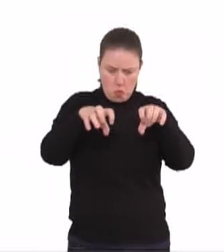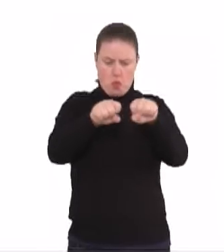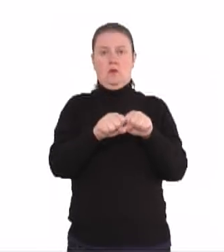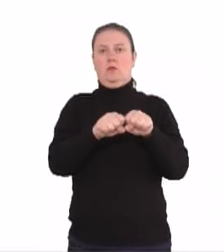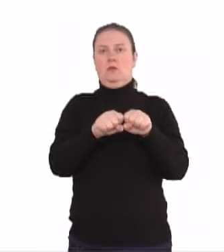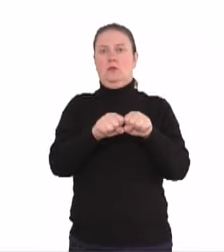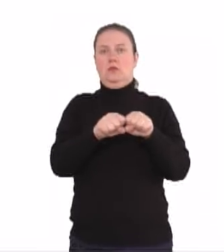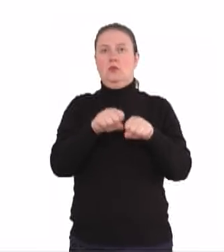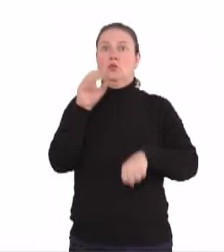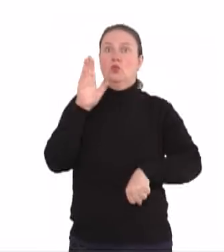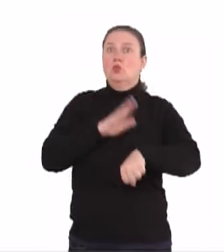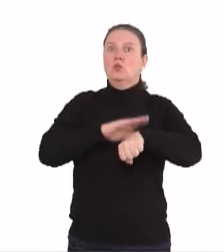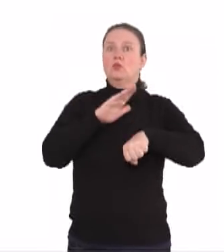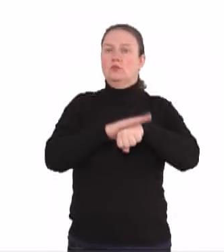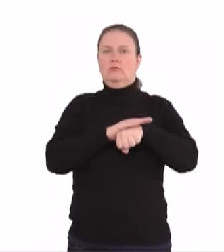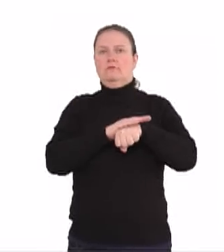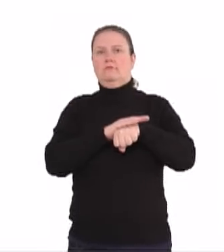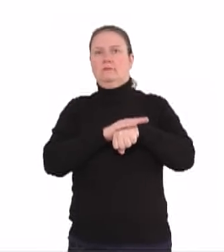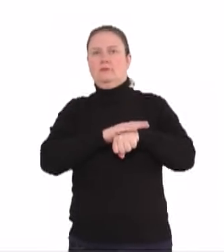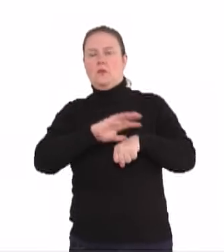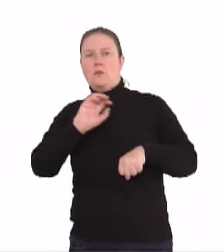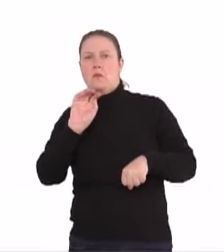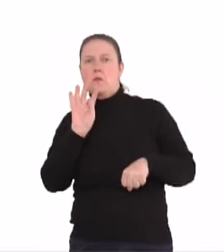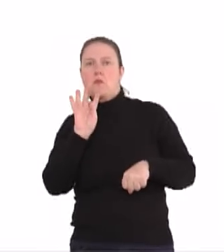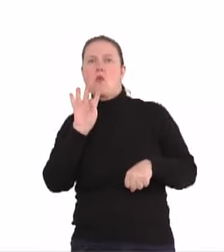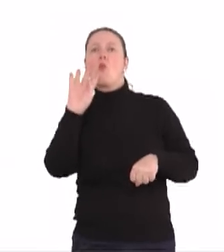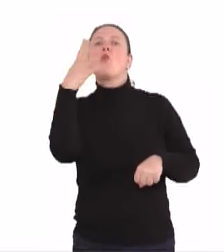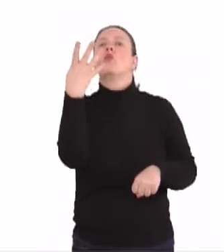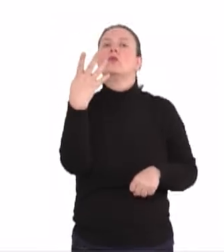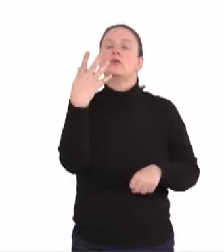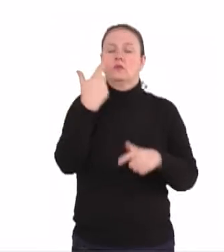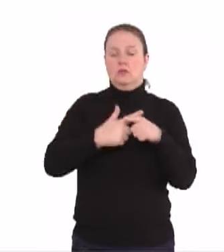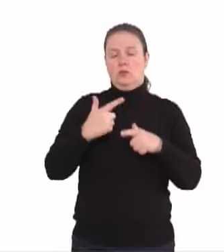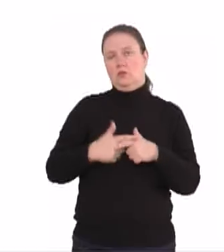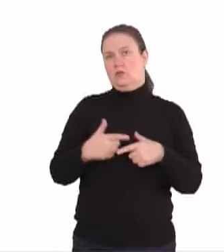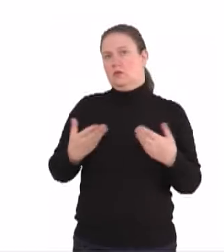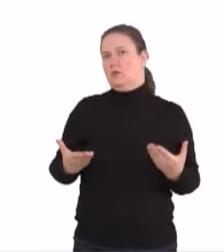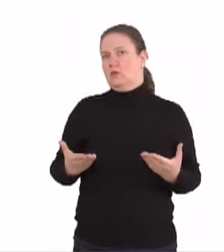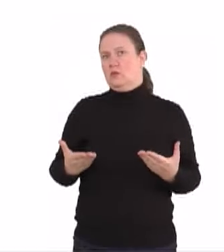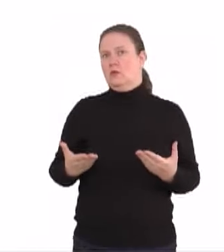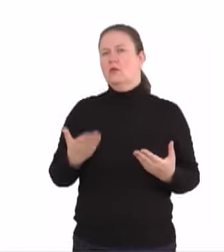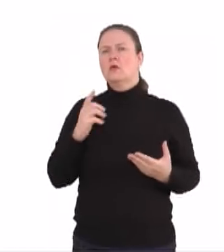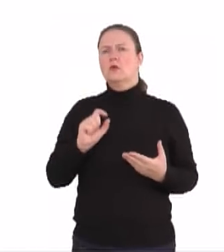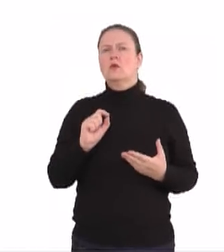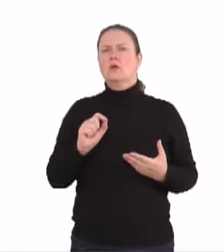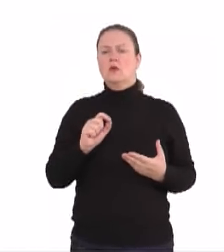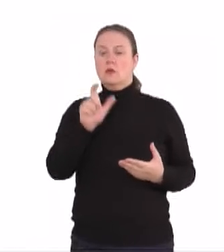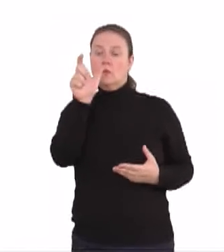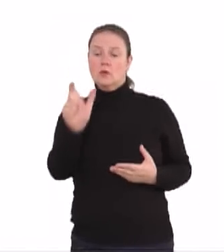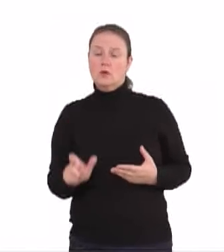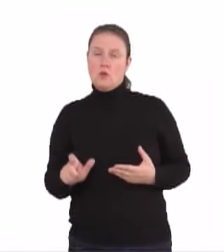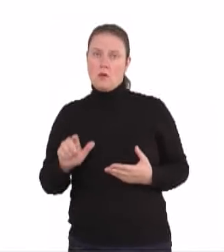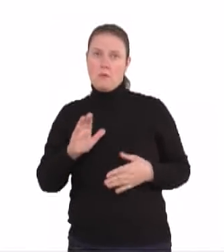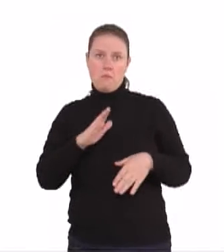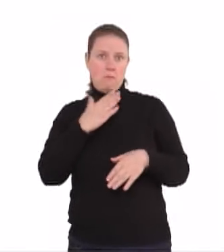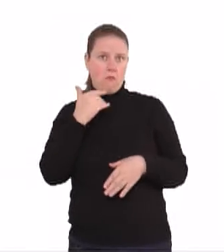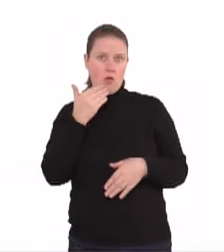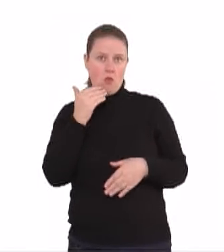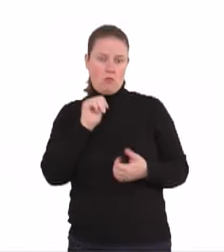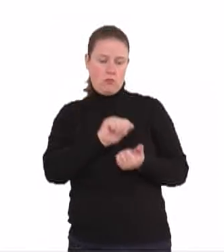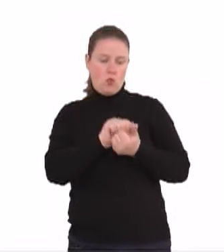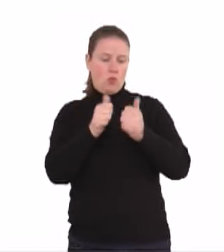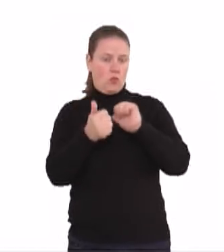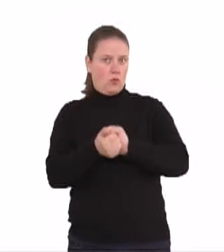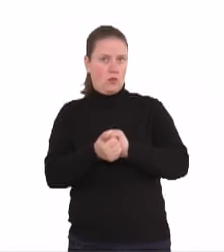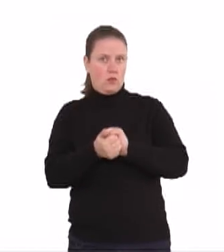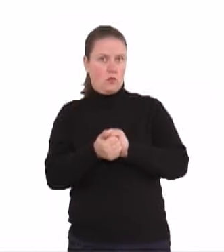Ao solucionar o problema, qual dos personagens teve a atitude mais adequada, considerando o nosso